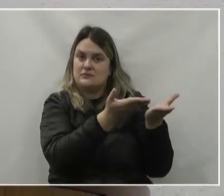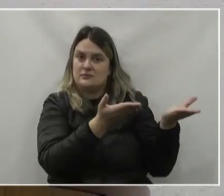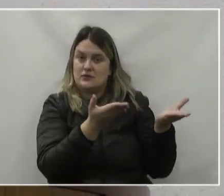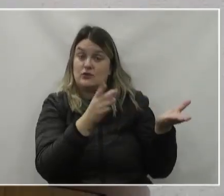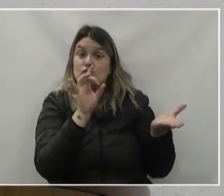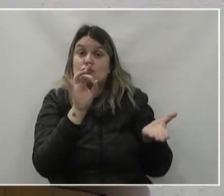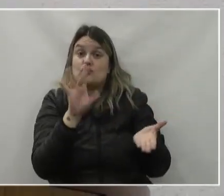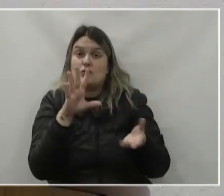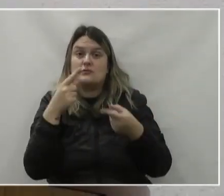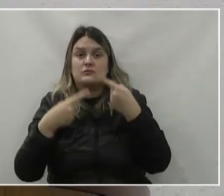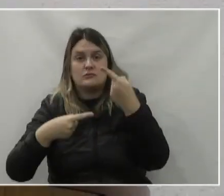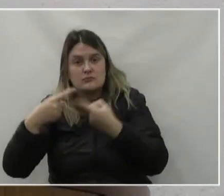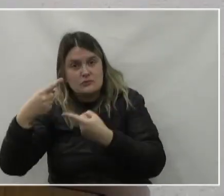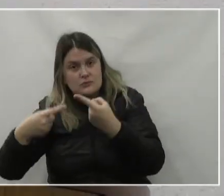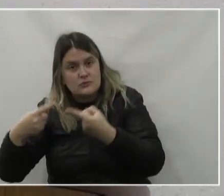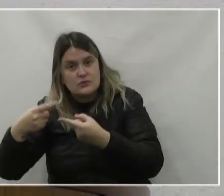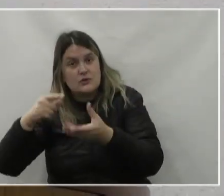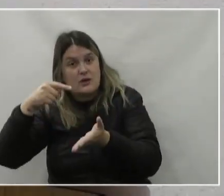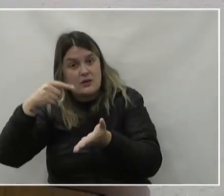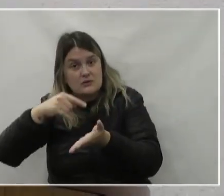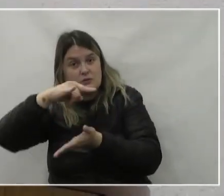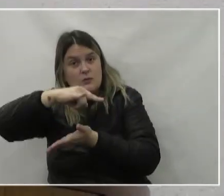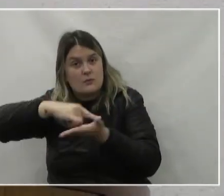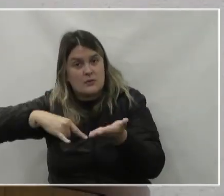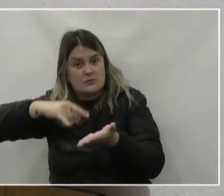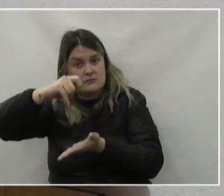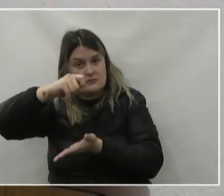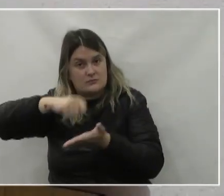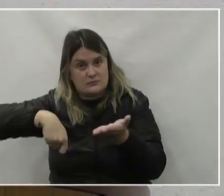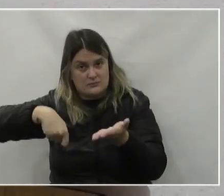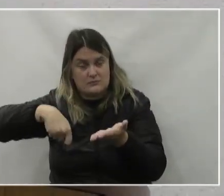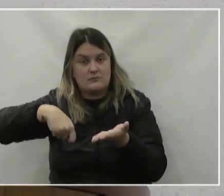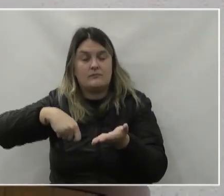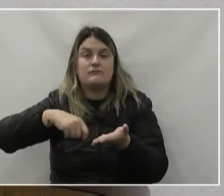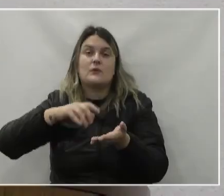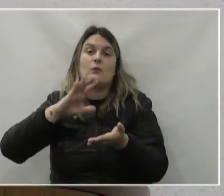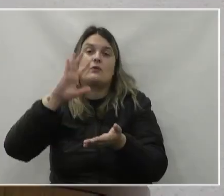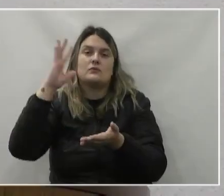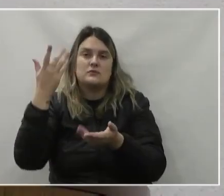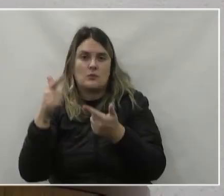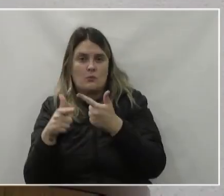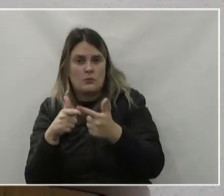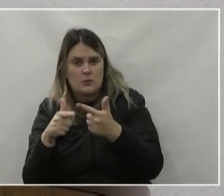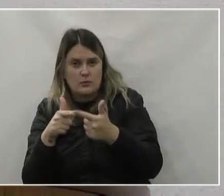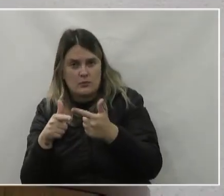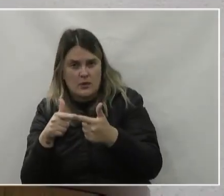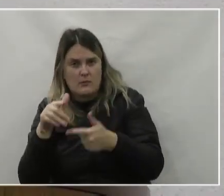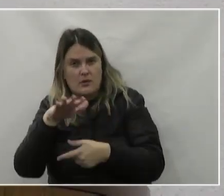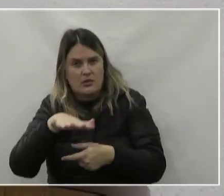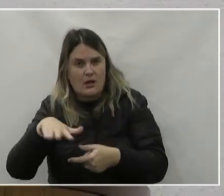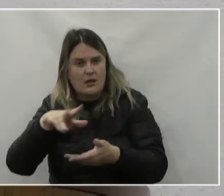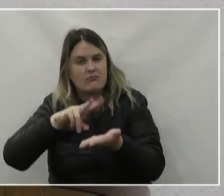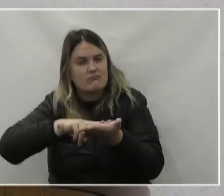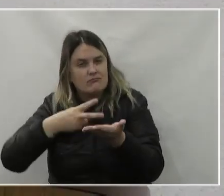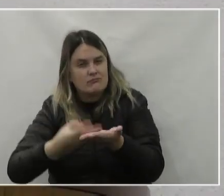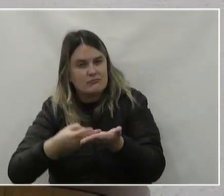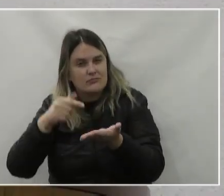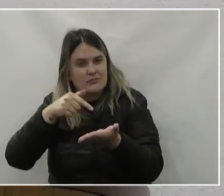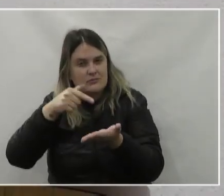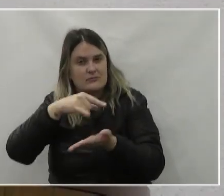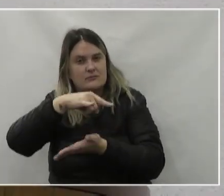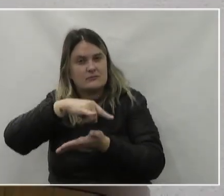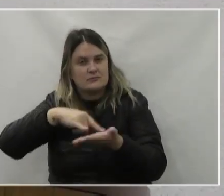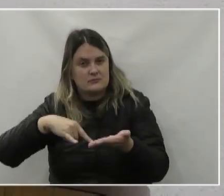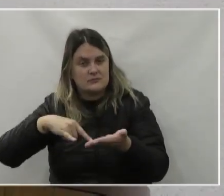só discutir, então, o contrato, né? Então, aí teve um equívoco jurídico que